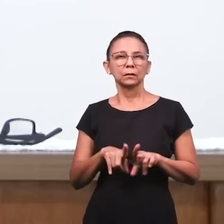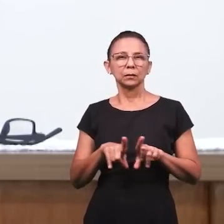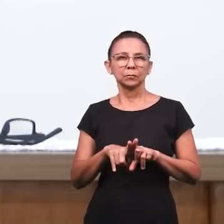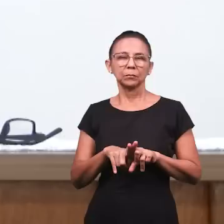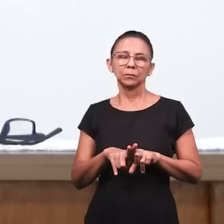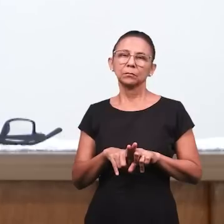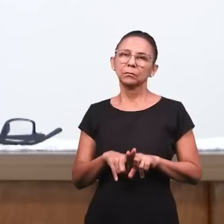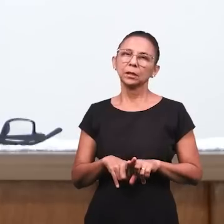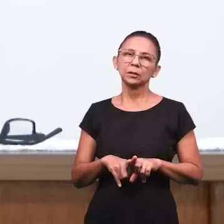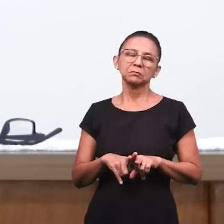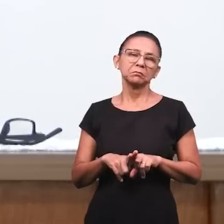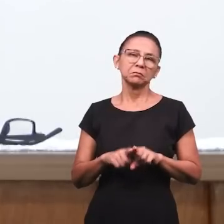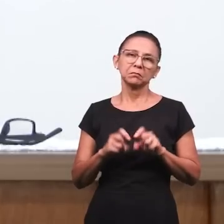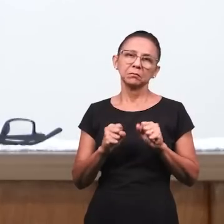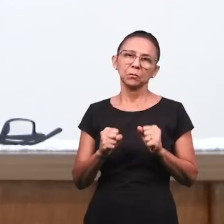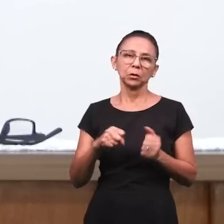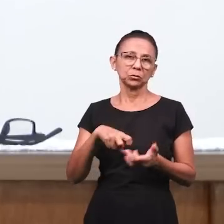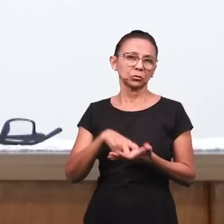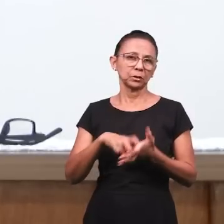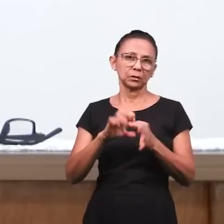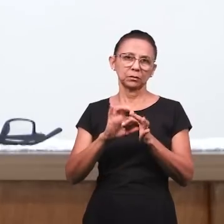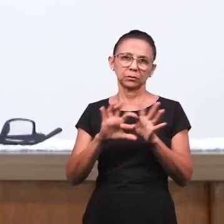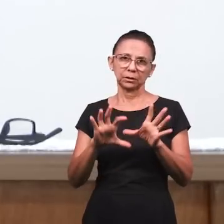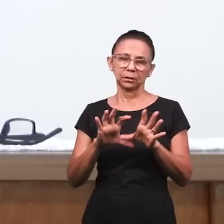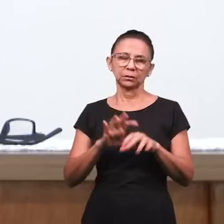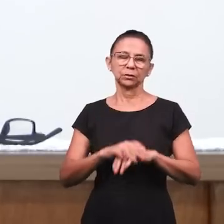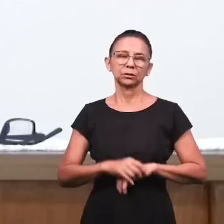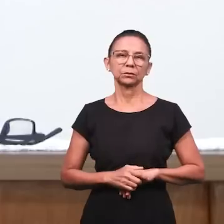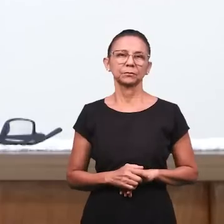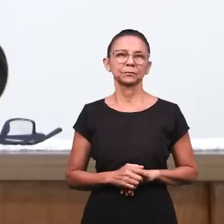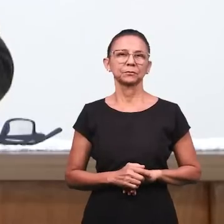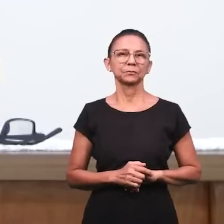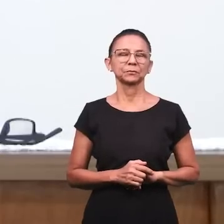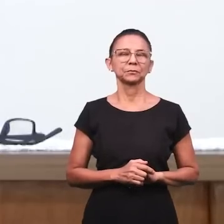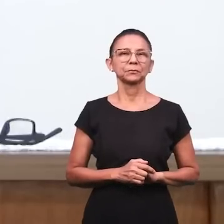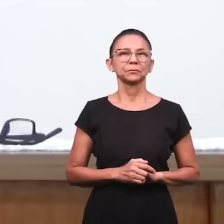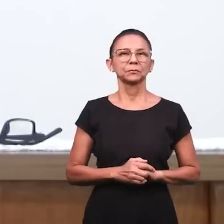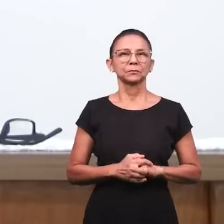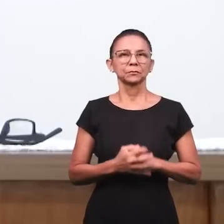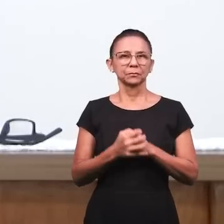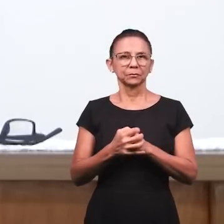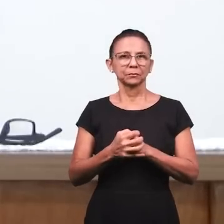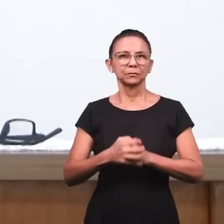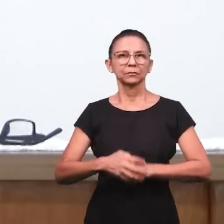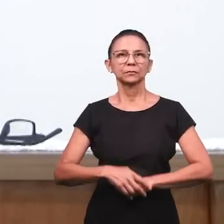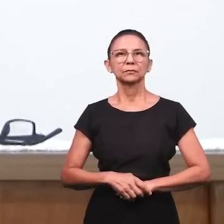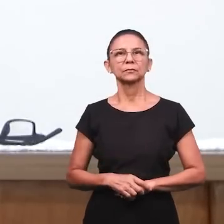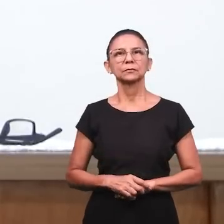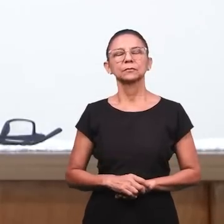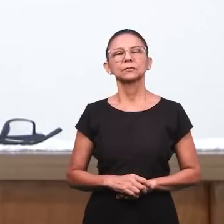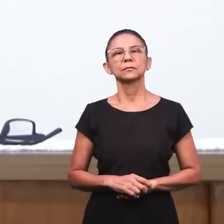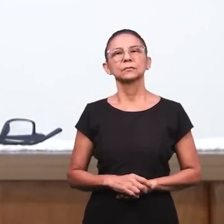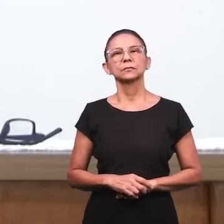pode estar de joelhos ou fique à vontade, como você quiser ficar. Amém? Vamos estar de joelhos.